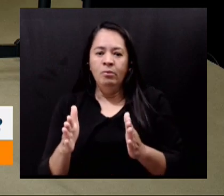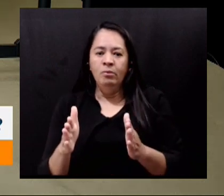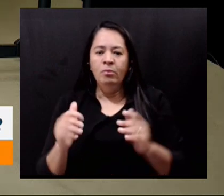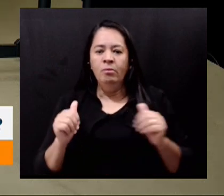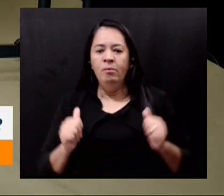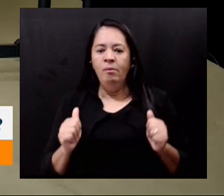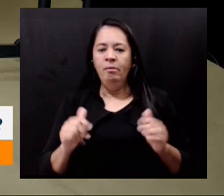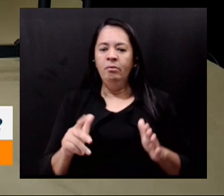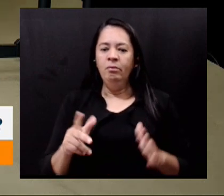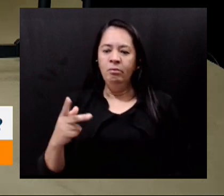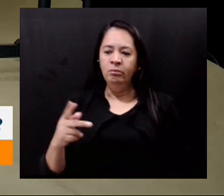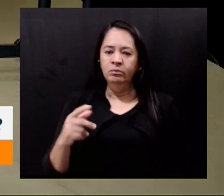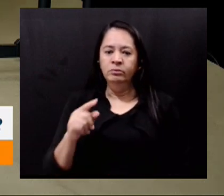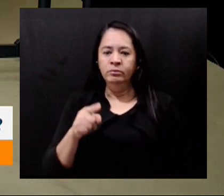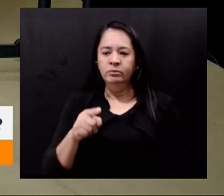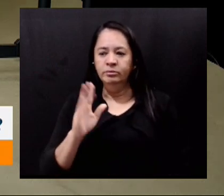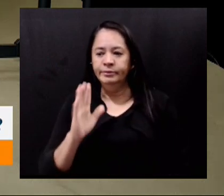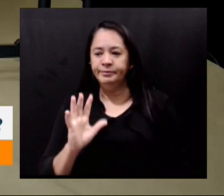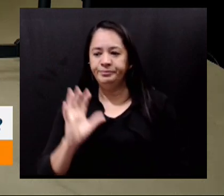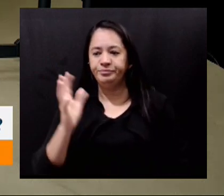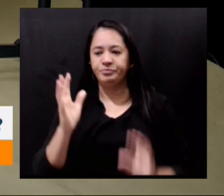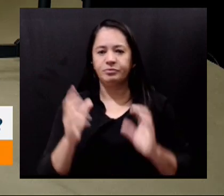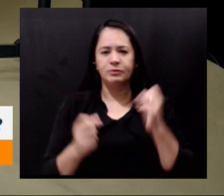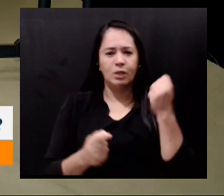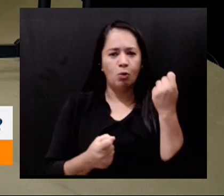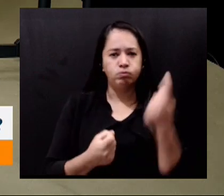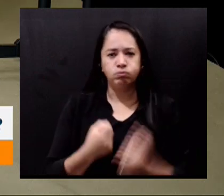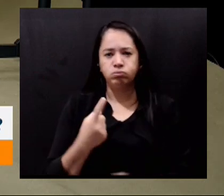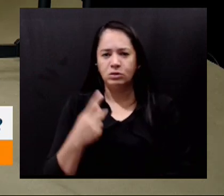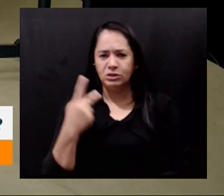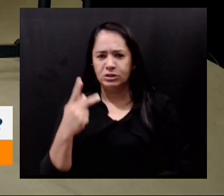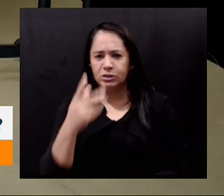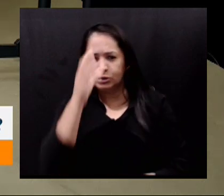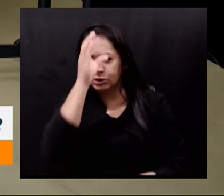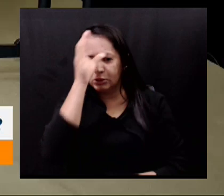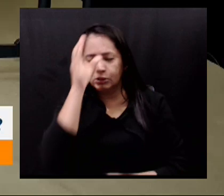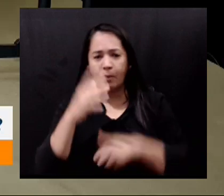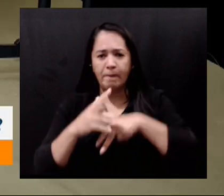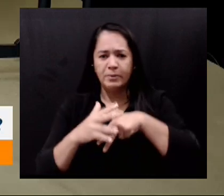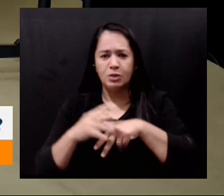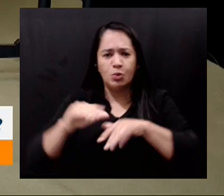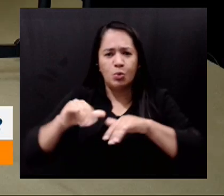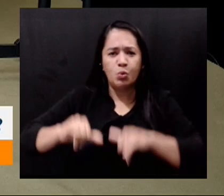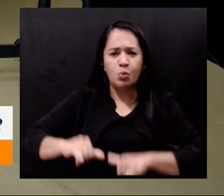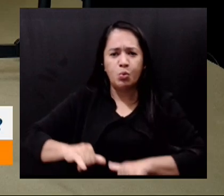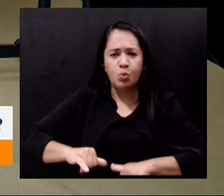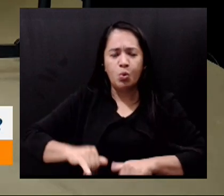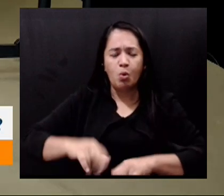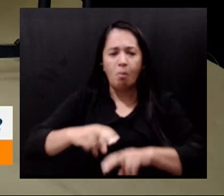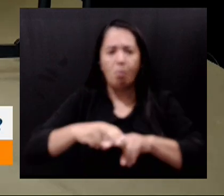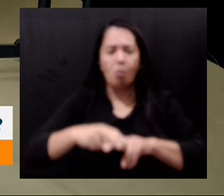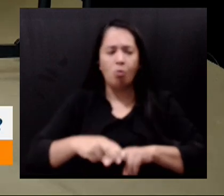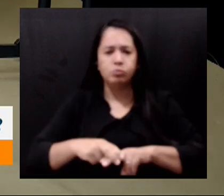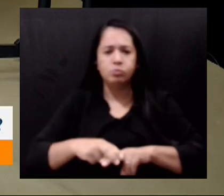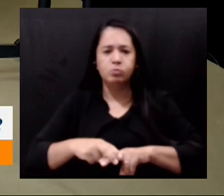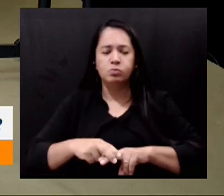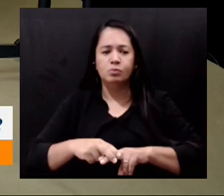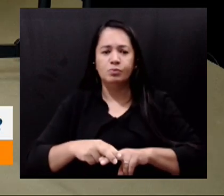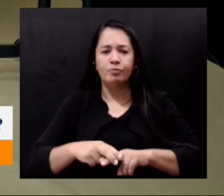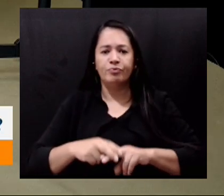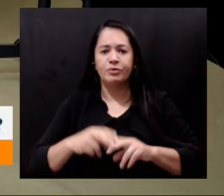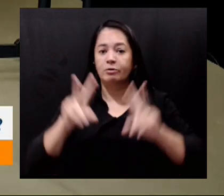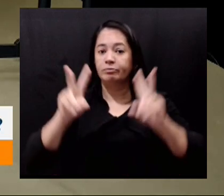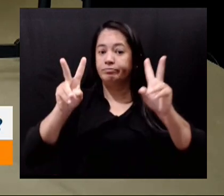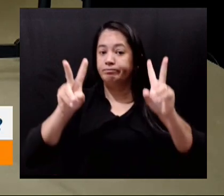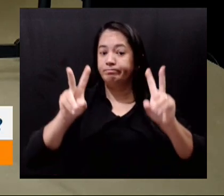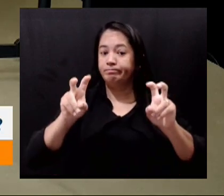teve algum caso, assim, no consultório de pessoas que estão sofrendo por conta de assuntos, da